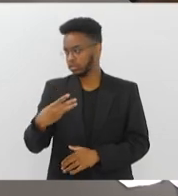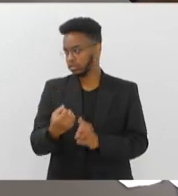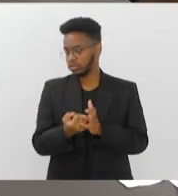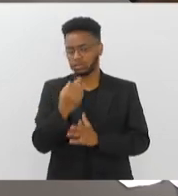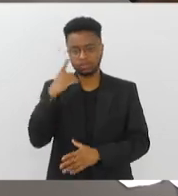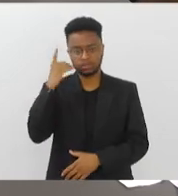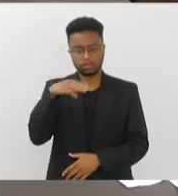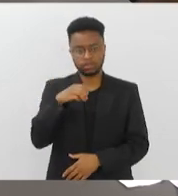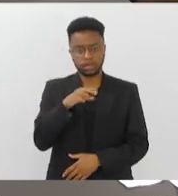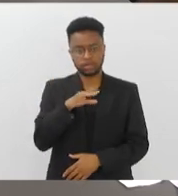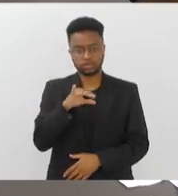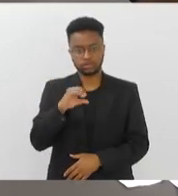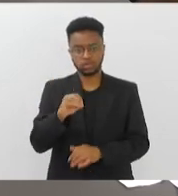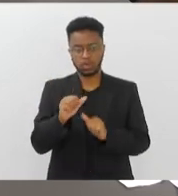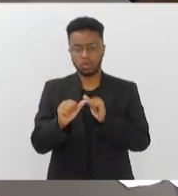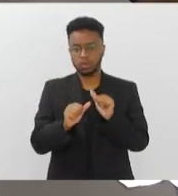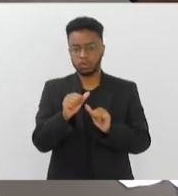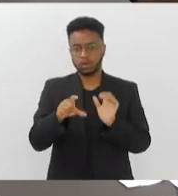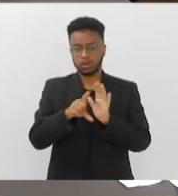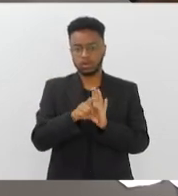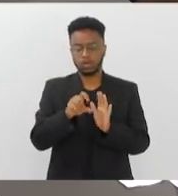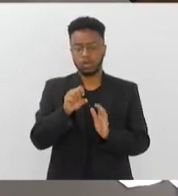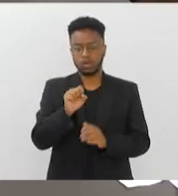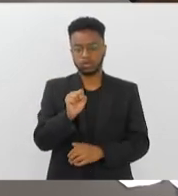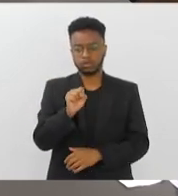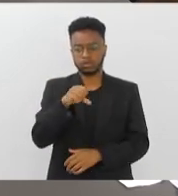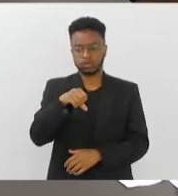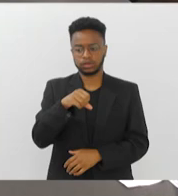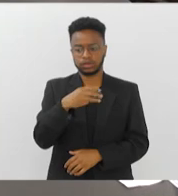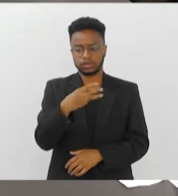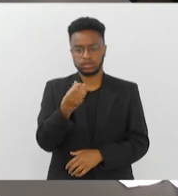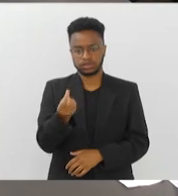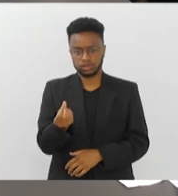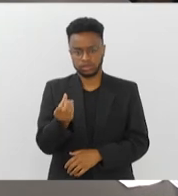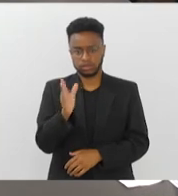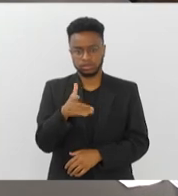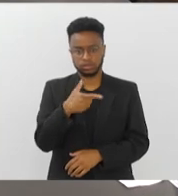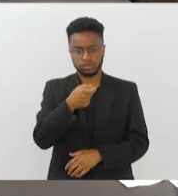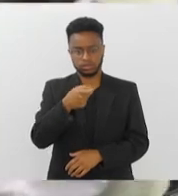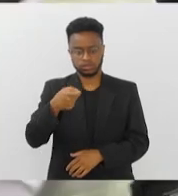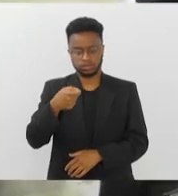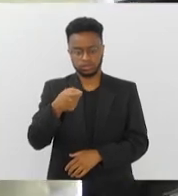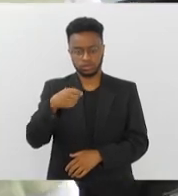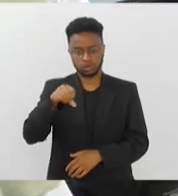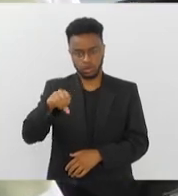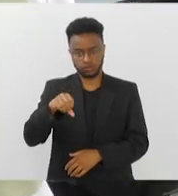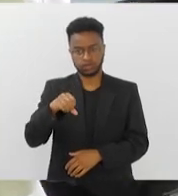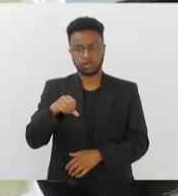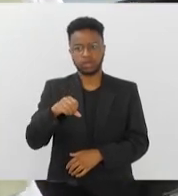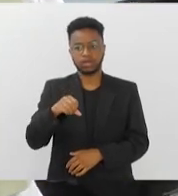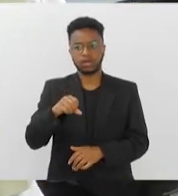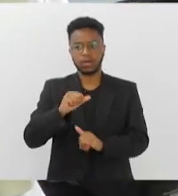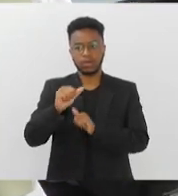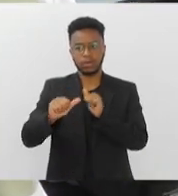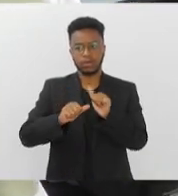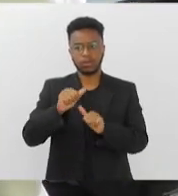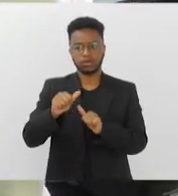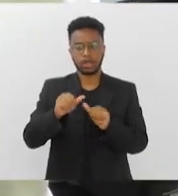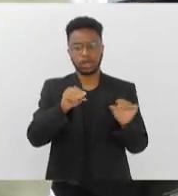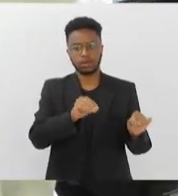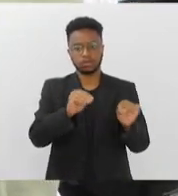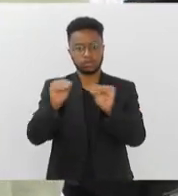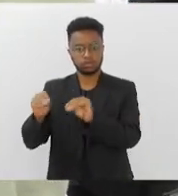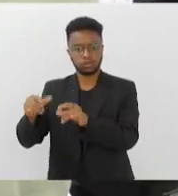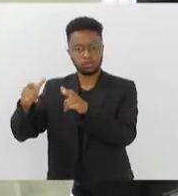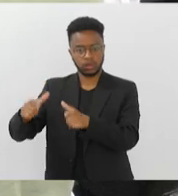altera a lei 8.386 de 29 de abril de 2019 para autorizar, mediante recomendação médica, a mudança de lotação aos policiais civis e